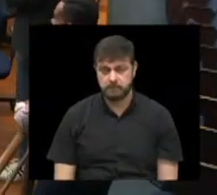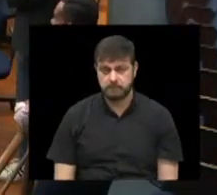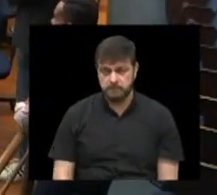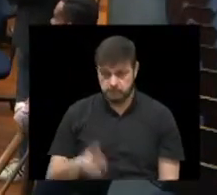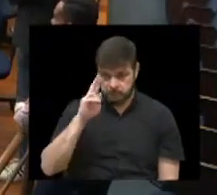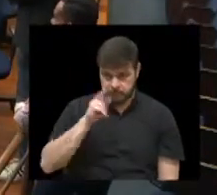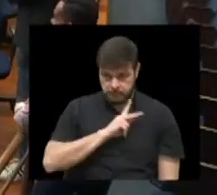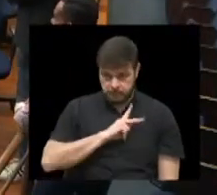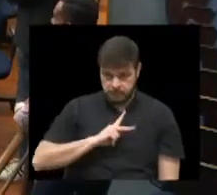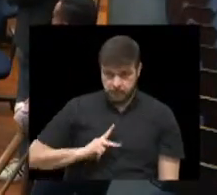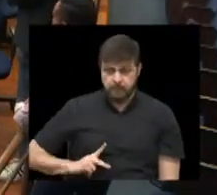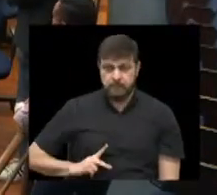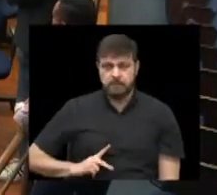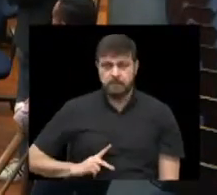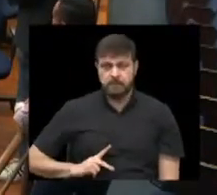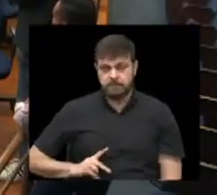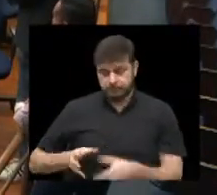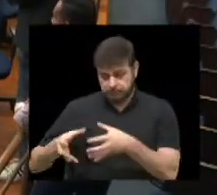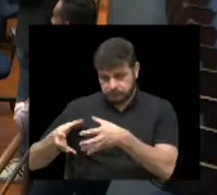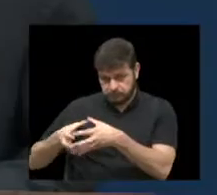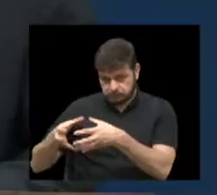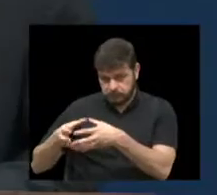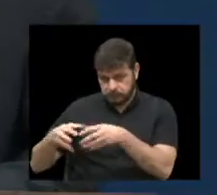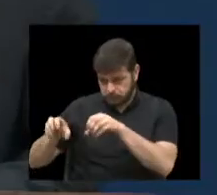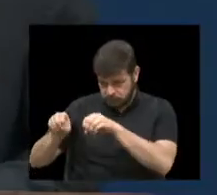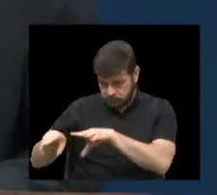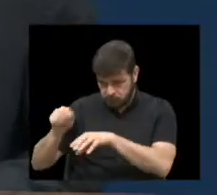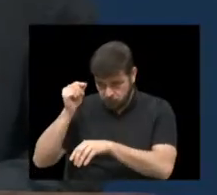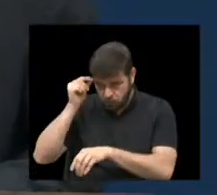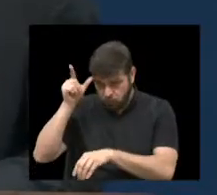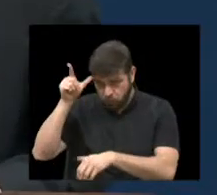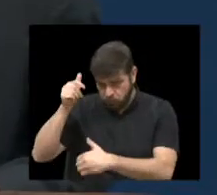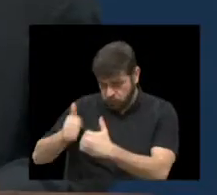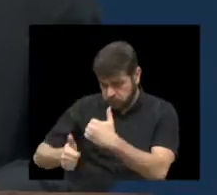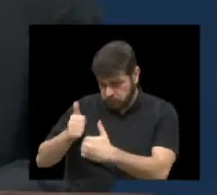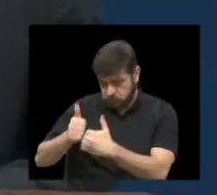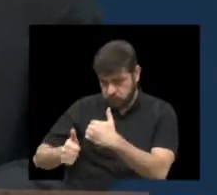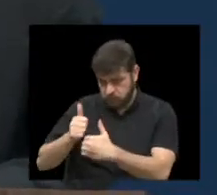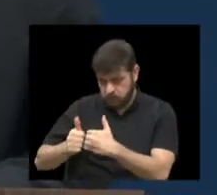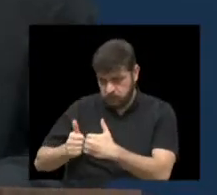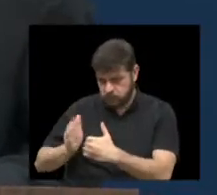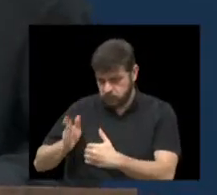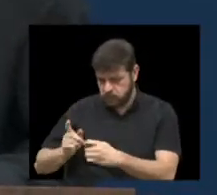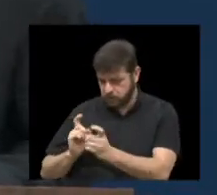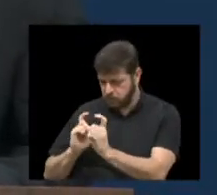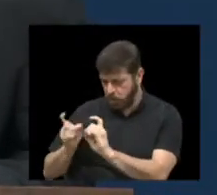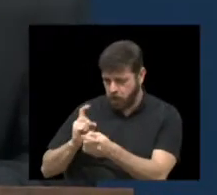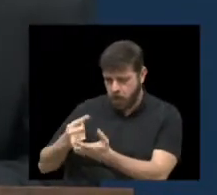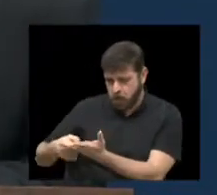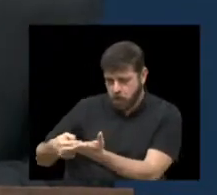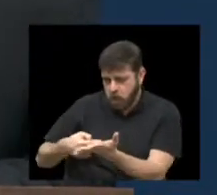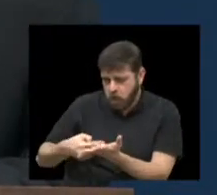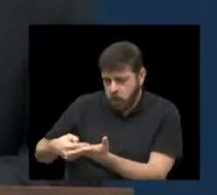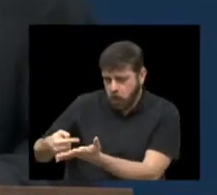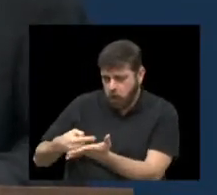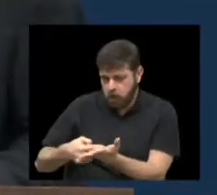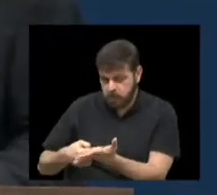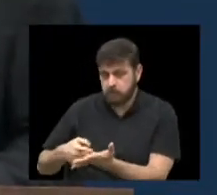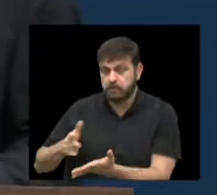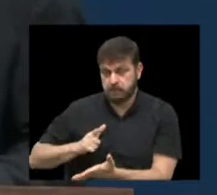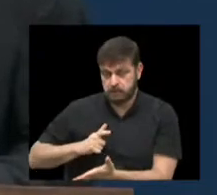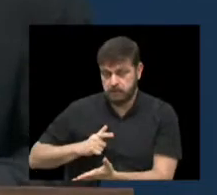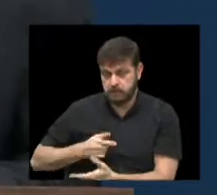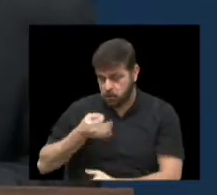Senhor presidente, a Comissão de Educação, Cultura e Esportes já se reuniu, analisou o projeto